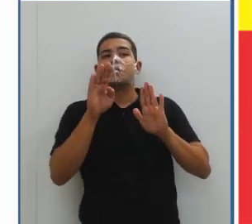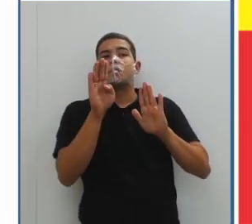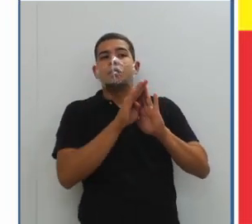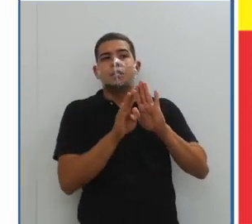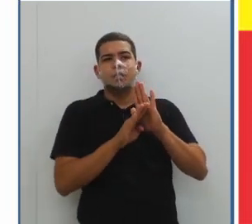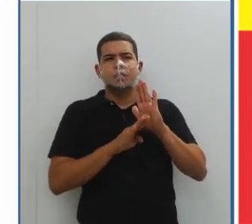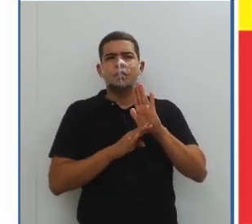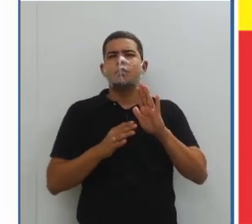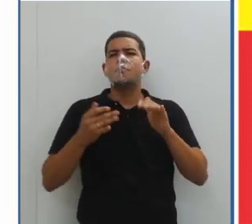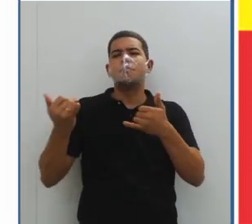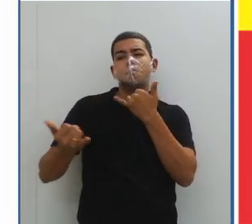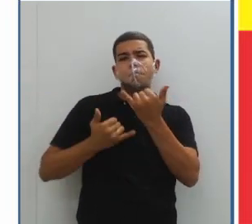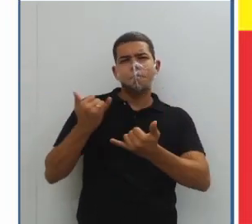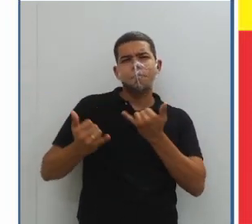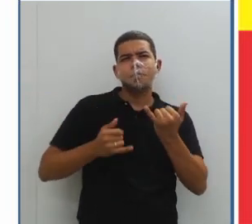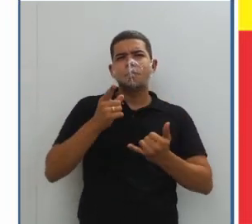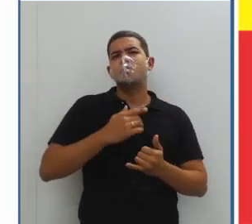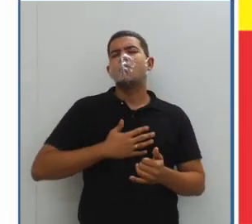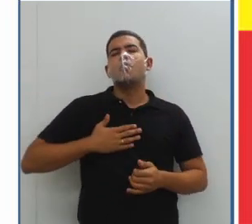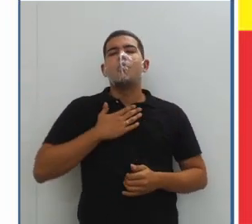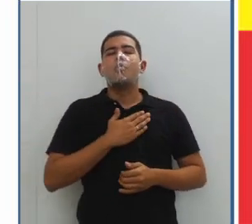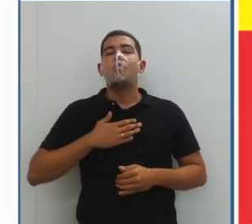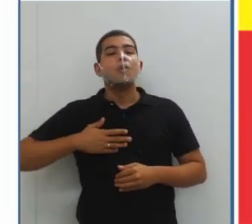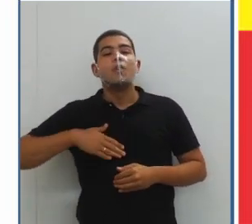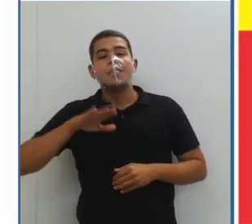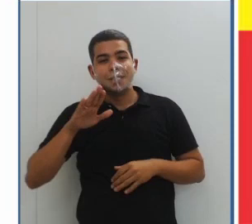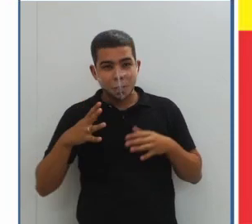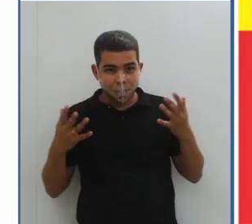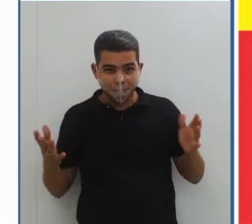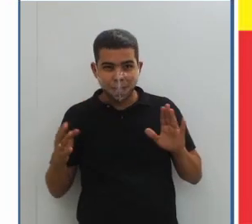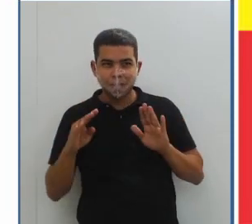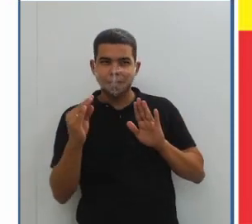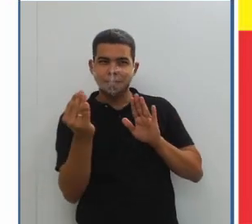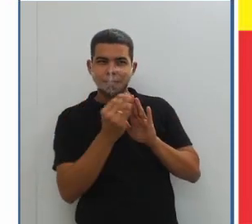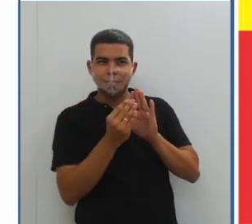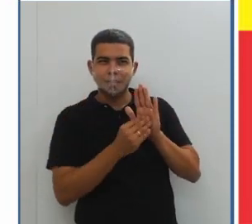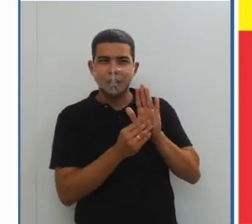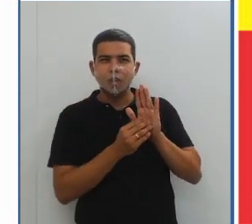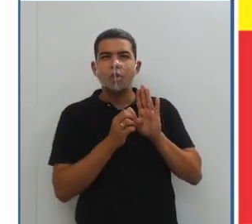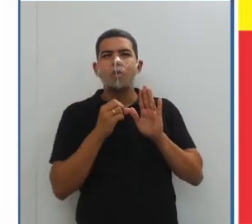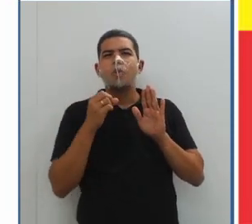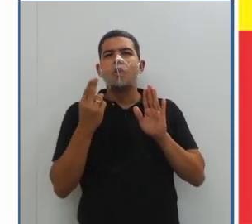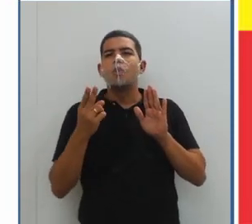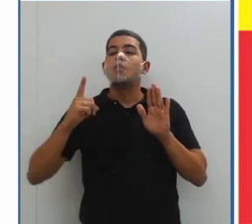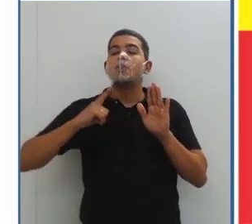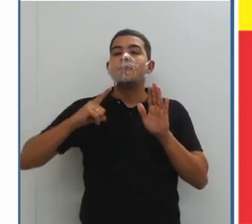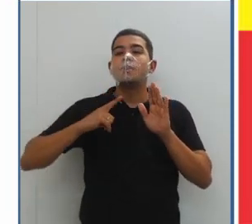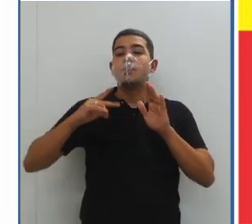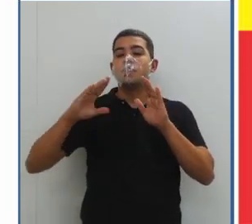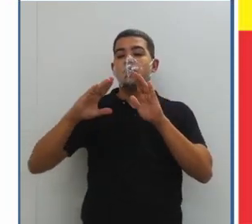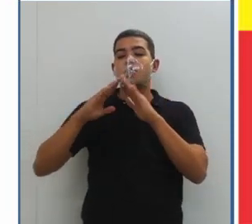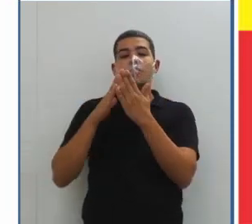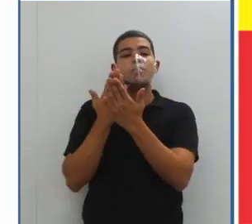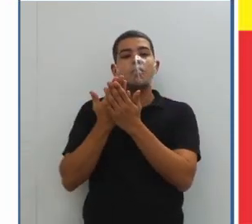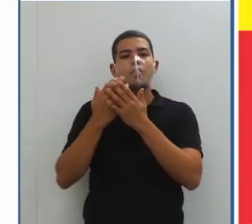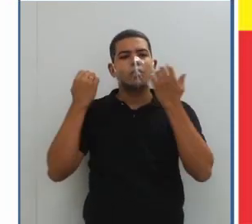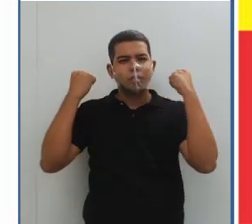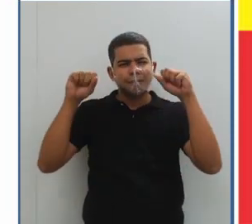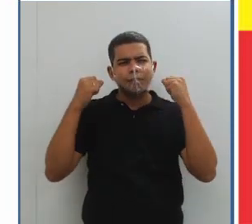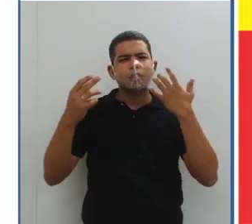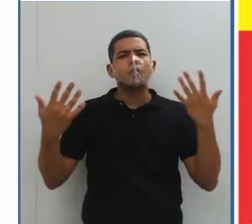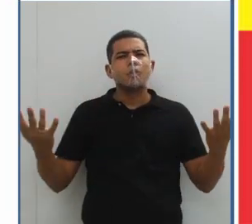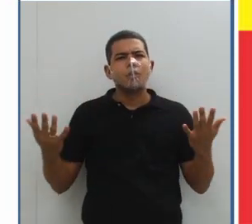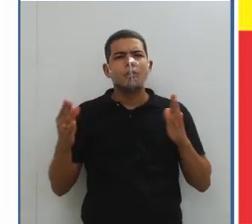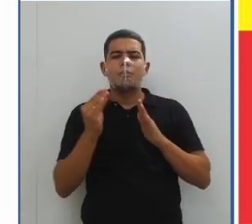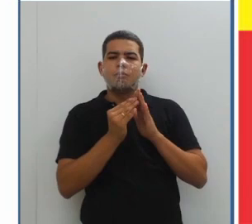lista de quais brinquedos populares que você mais gosta de brincar e gostaria de vivenciar na sua aula de educação física.